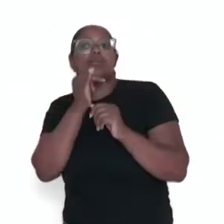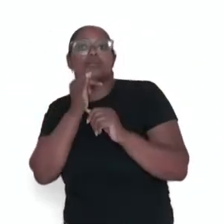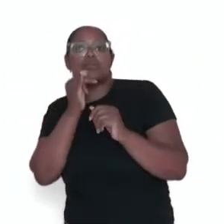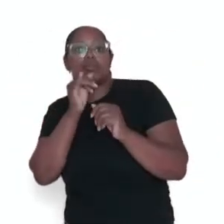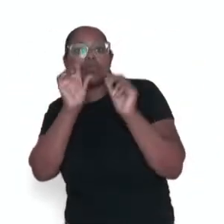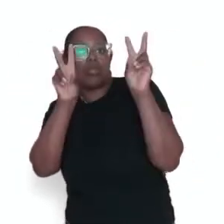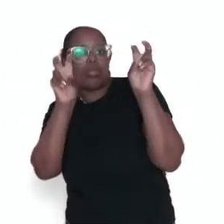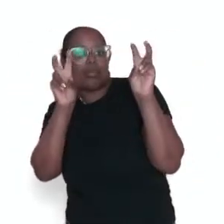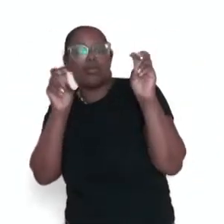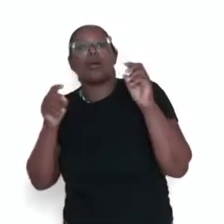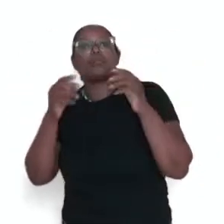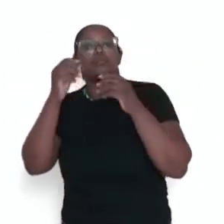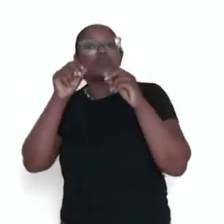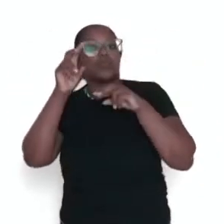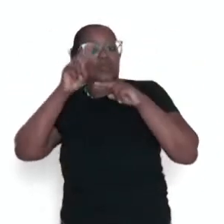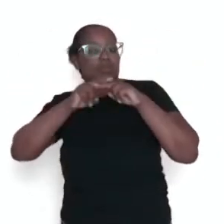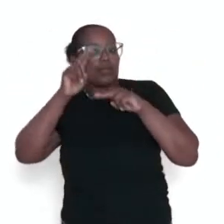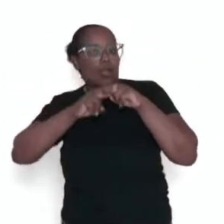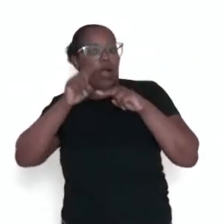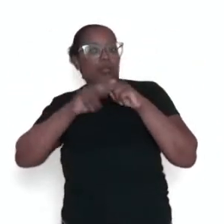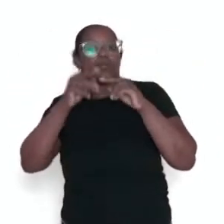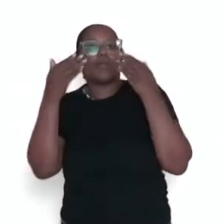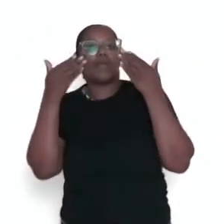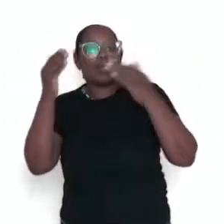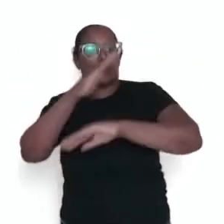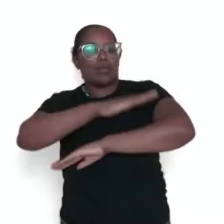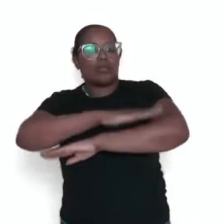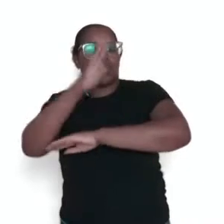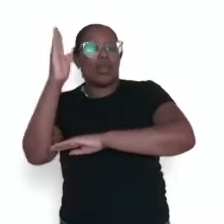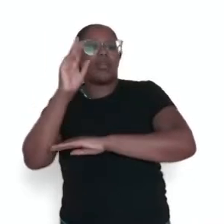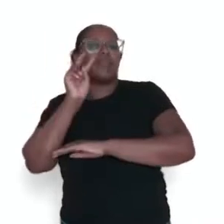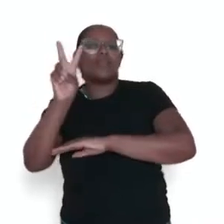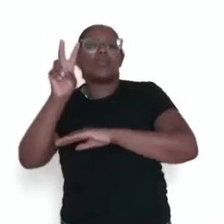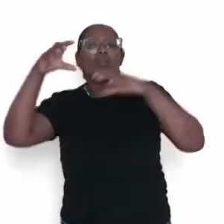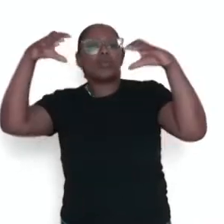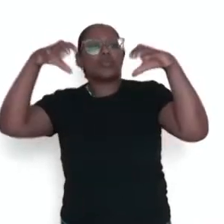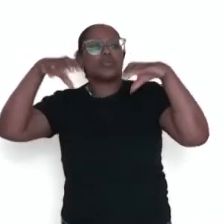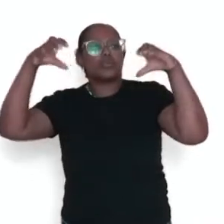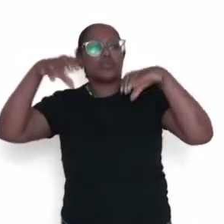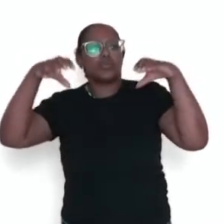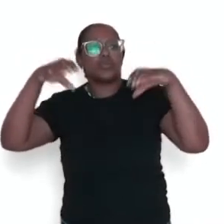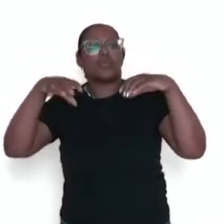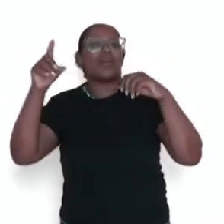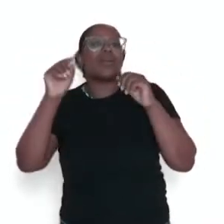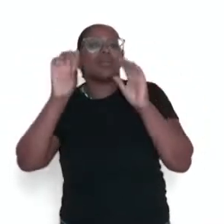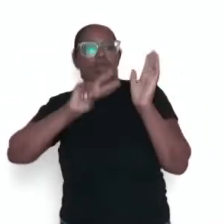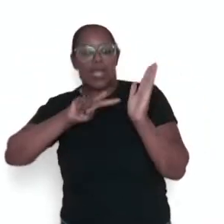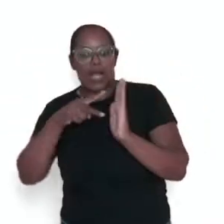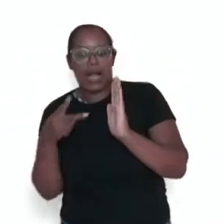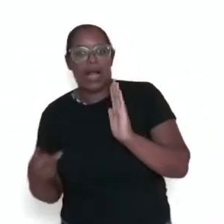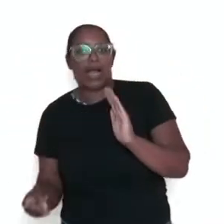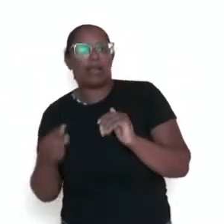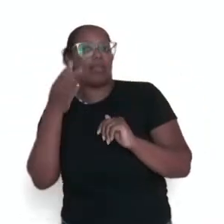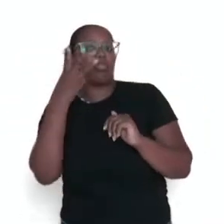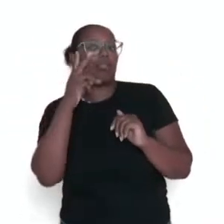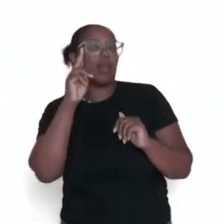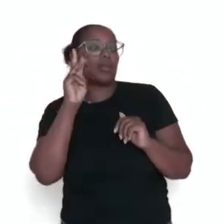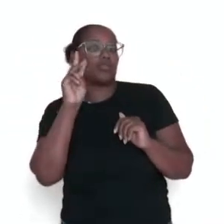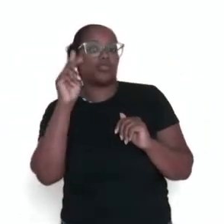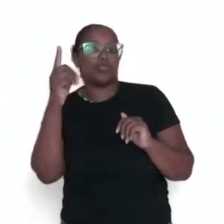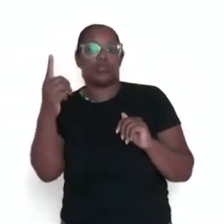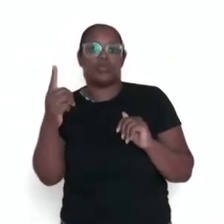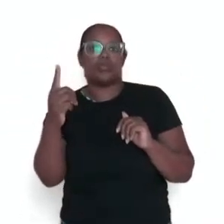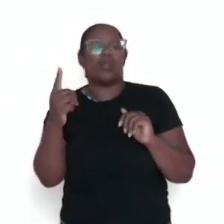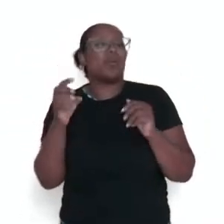janela, olhando a chuva que cai há 3 dias. Que saudade me fazia o molhado tintintinar do chuvisco. Há quantos anos não chovia